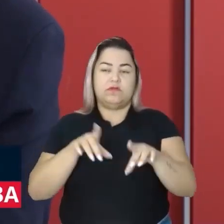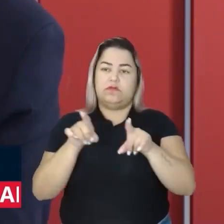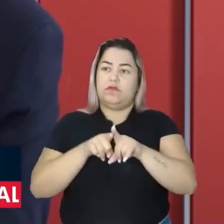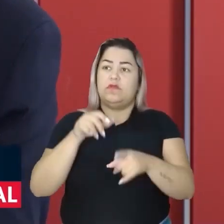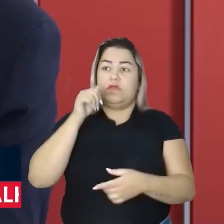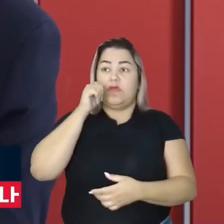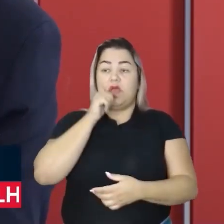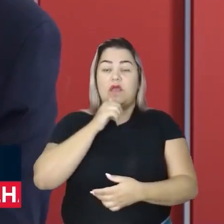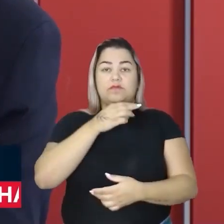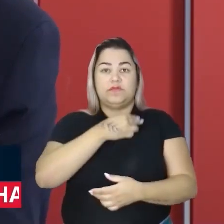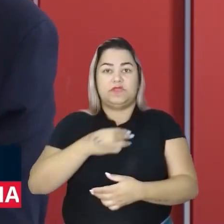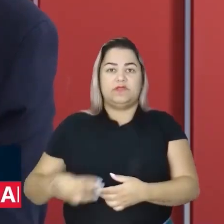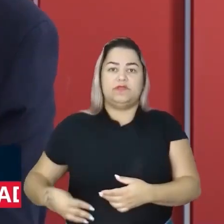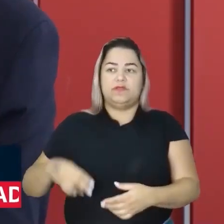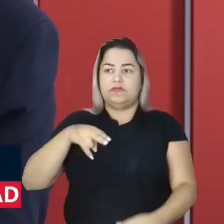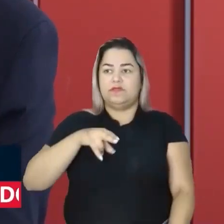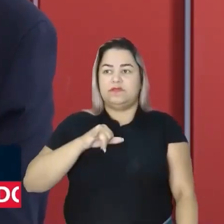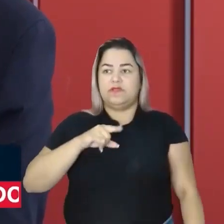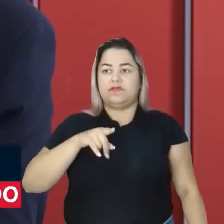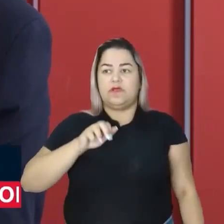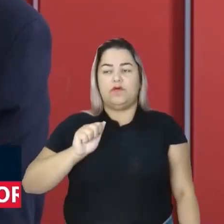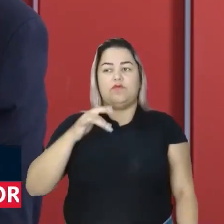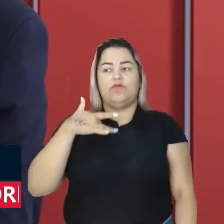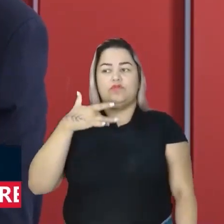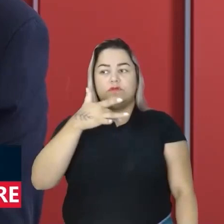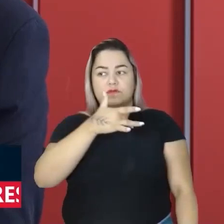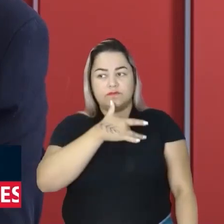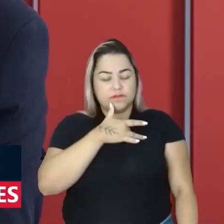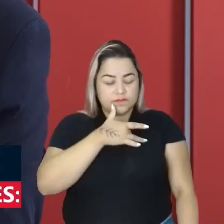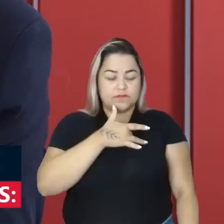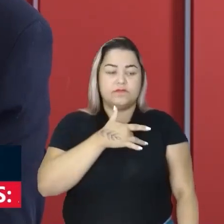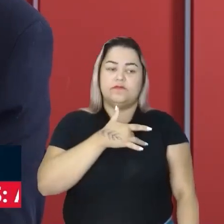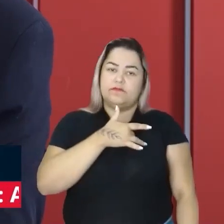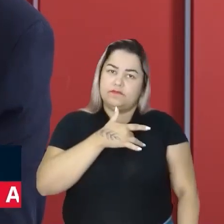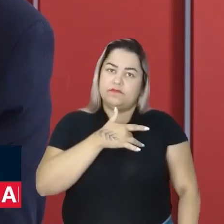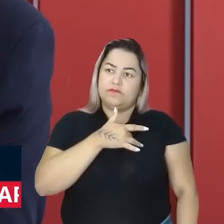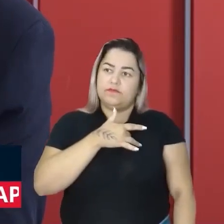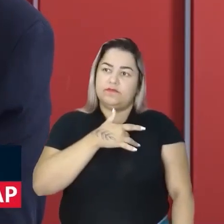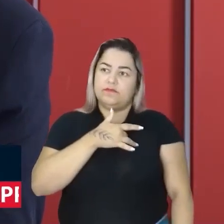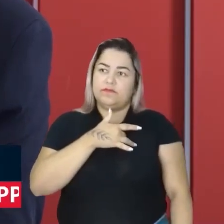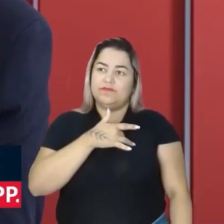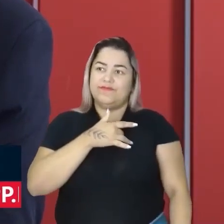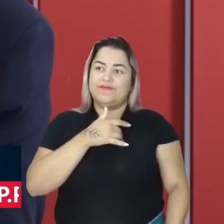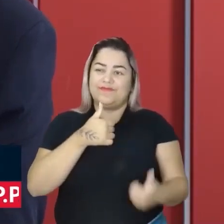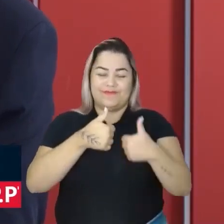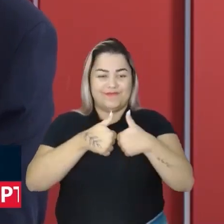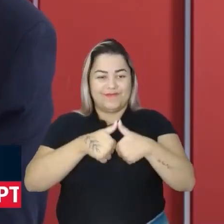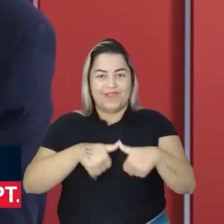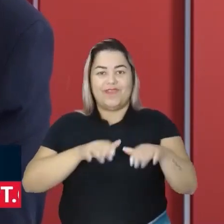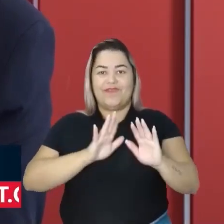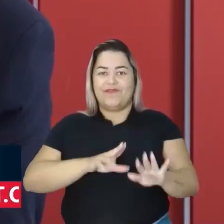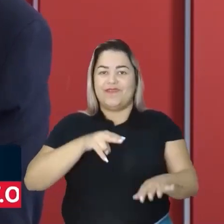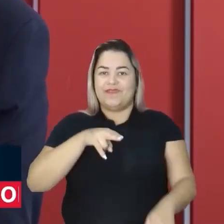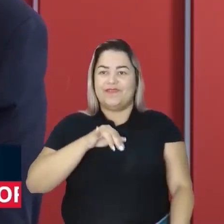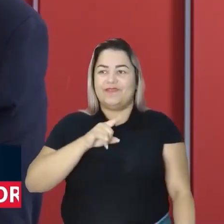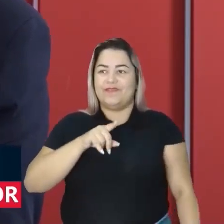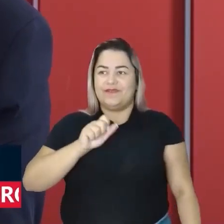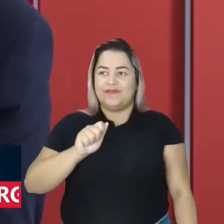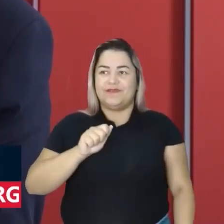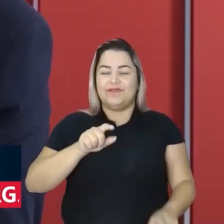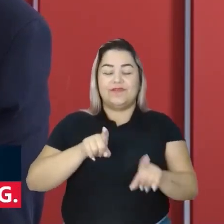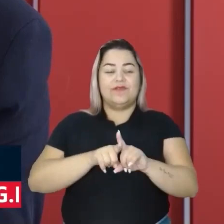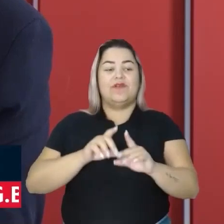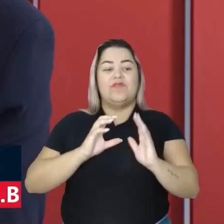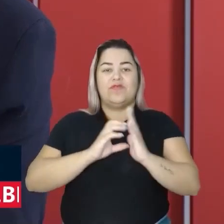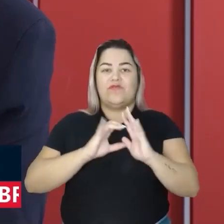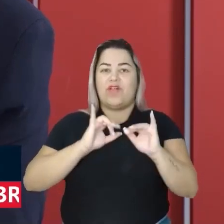ministra Nízia da Saúde, né? Fica Nízia, uma cientista, né? Vamos fazer uma campanha para a nossa